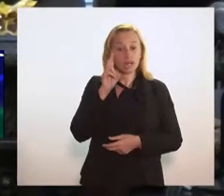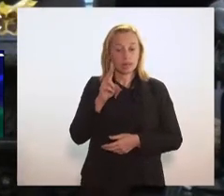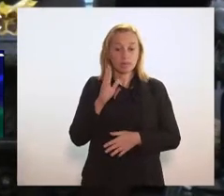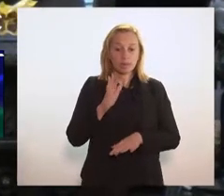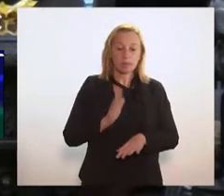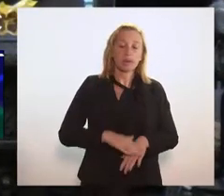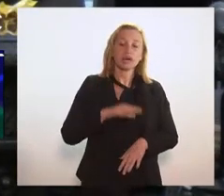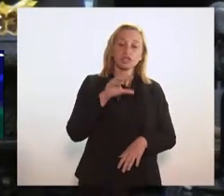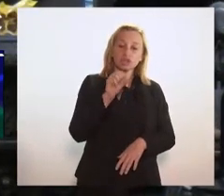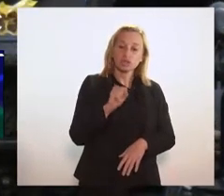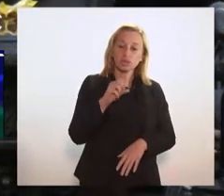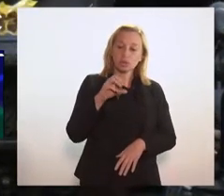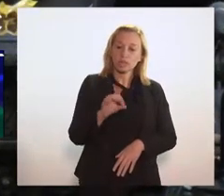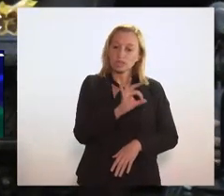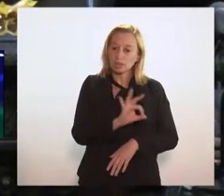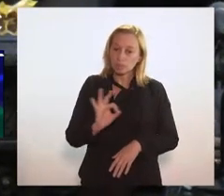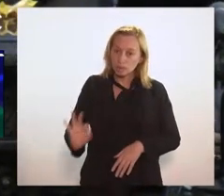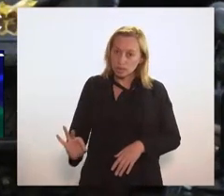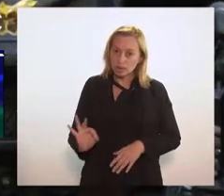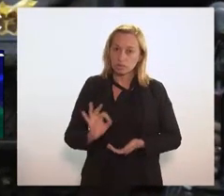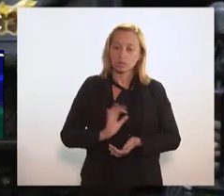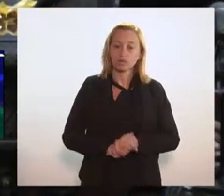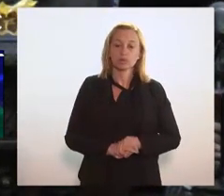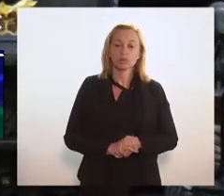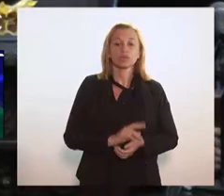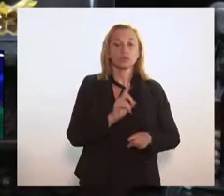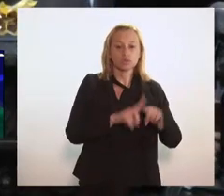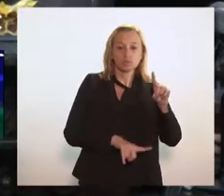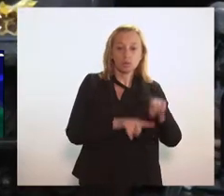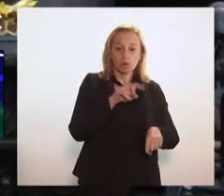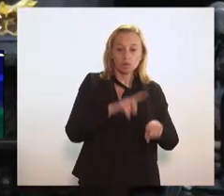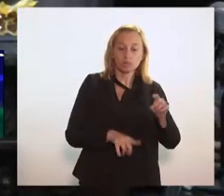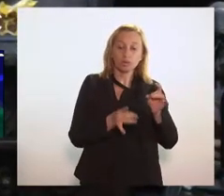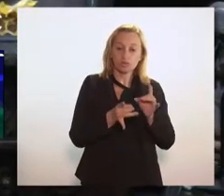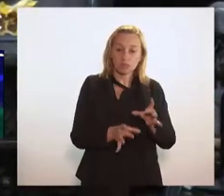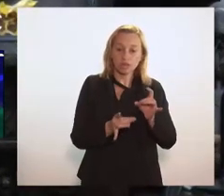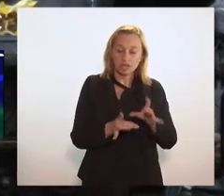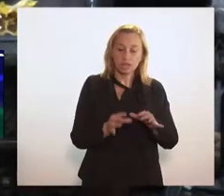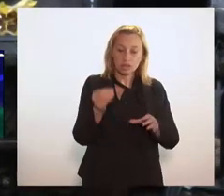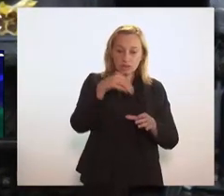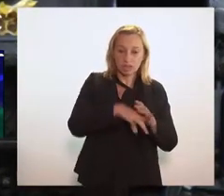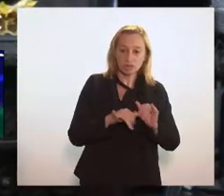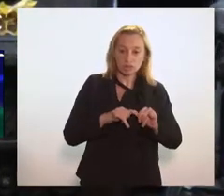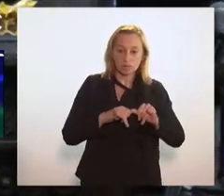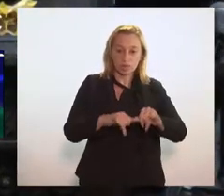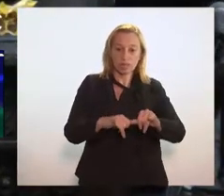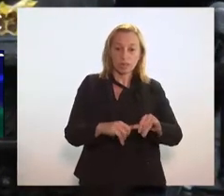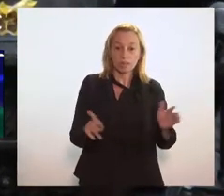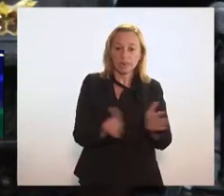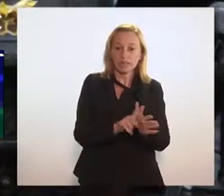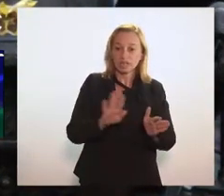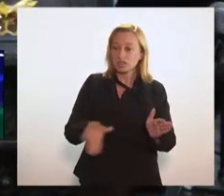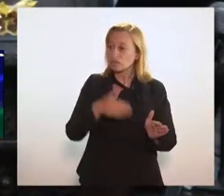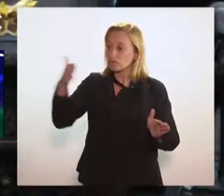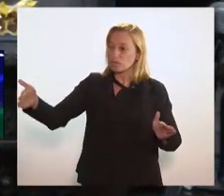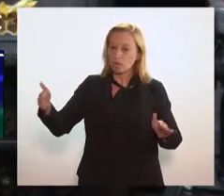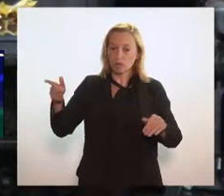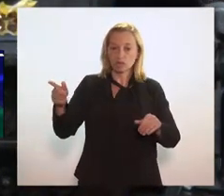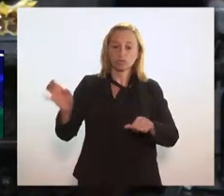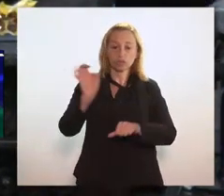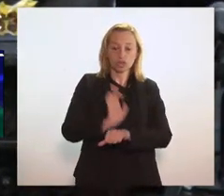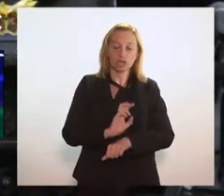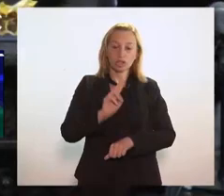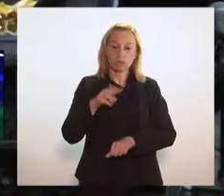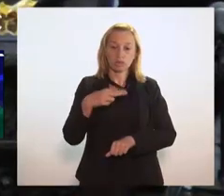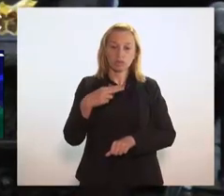de 80% dos produtos vendidos nos supermercados são de fora do estado do